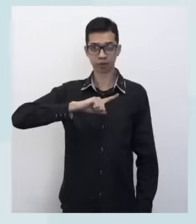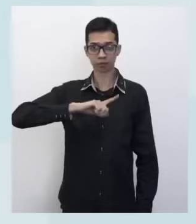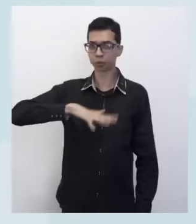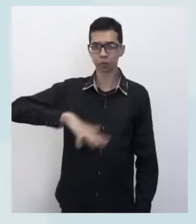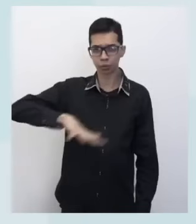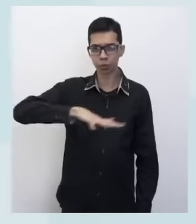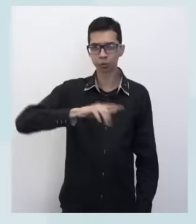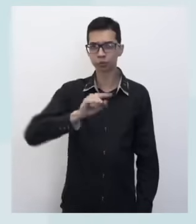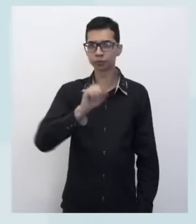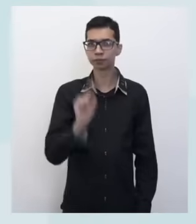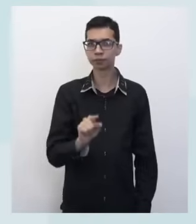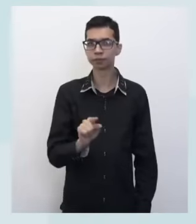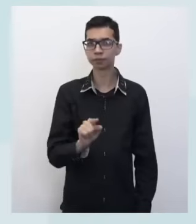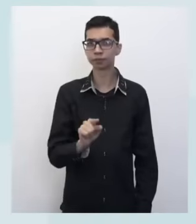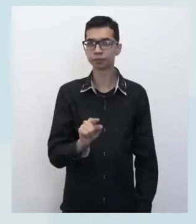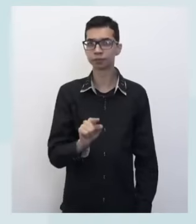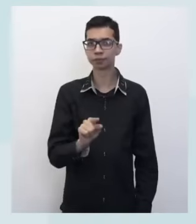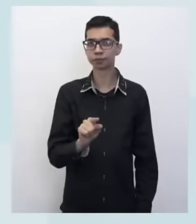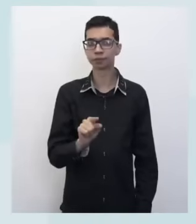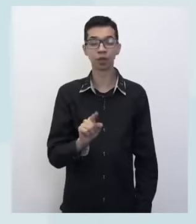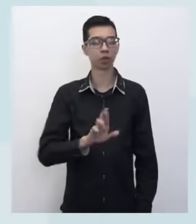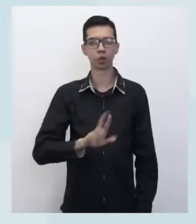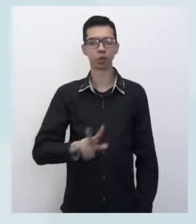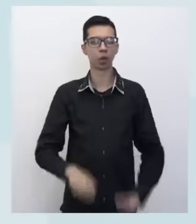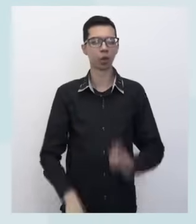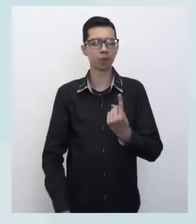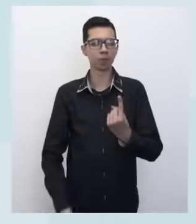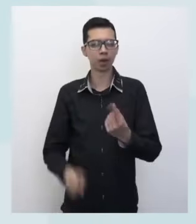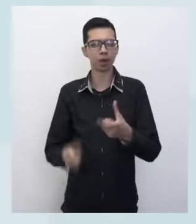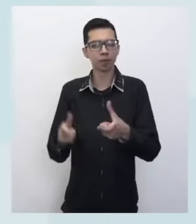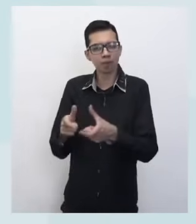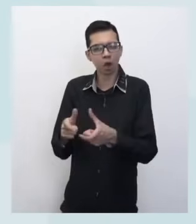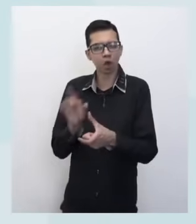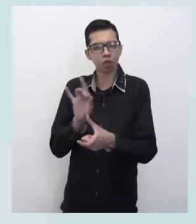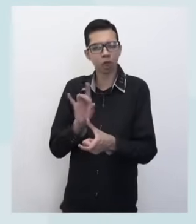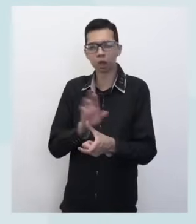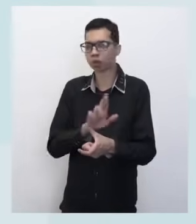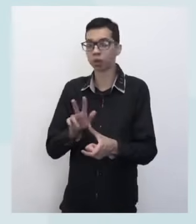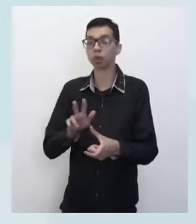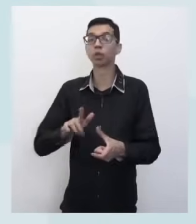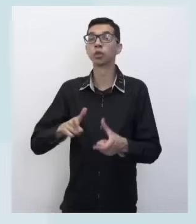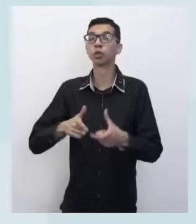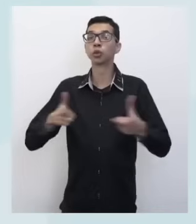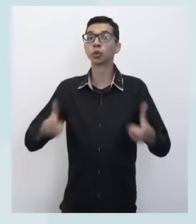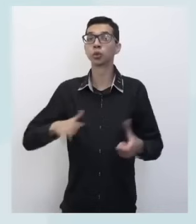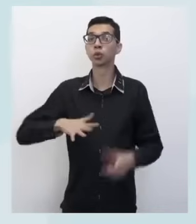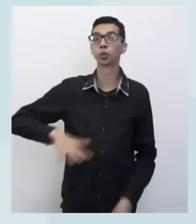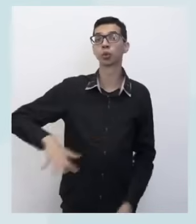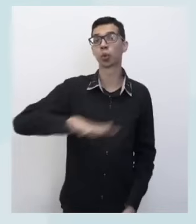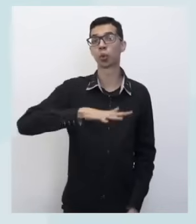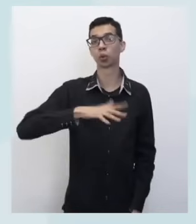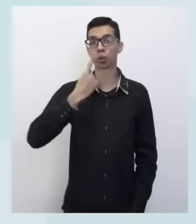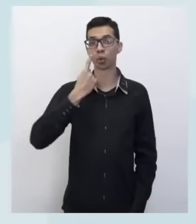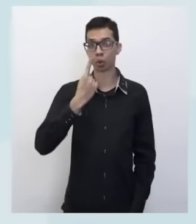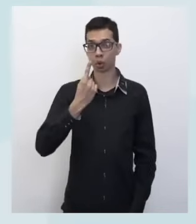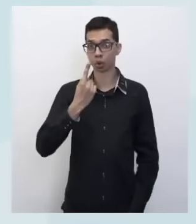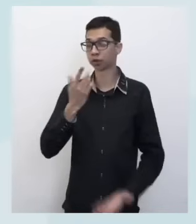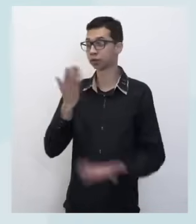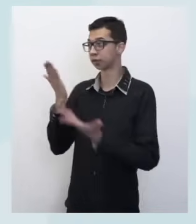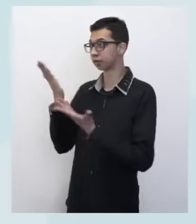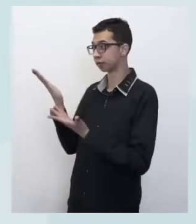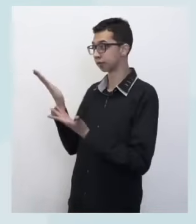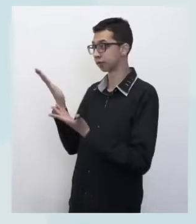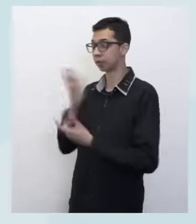território? Não é só em uma partezinha, em todo o território. Observem aí, vão respondendo lá